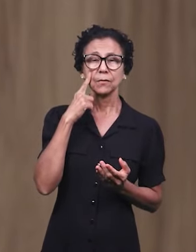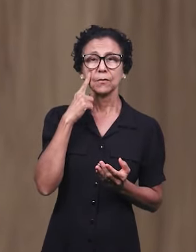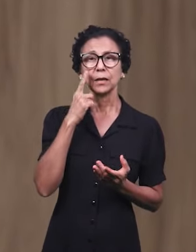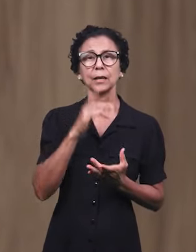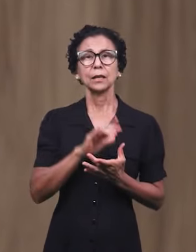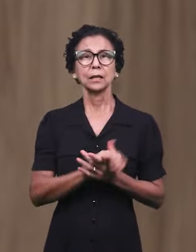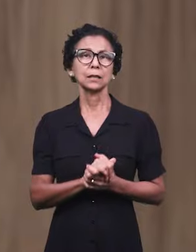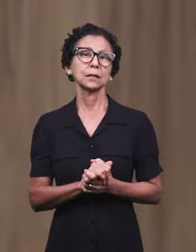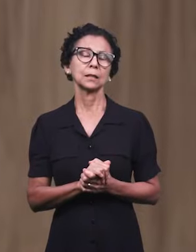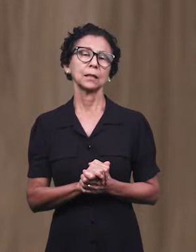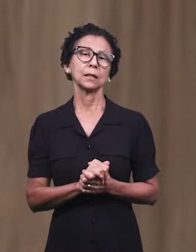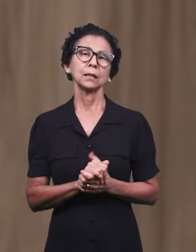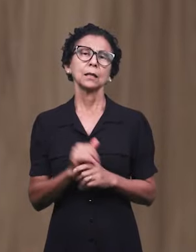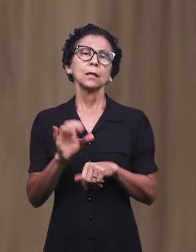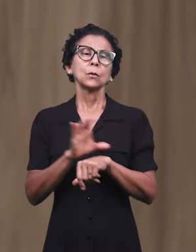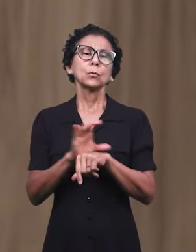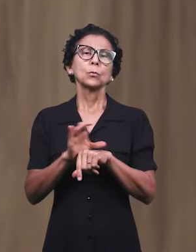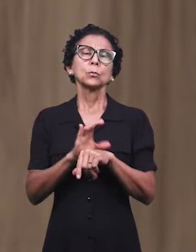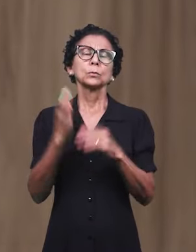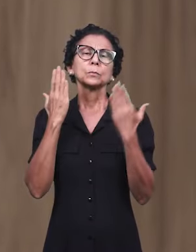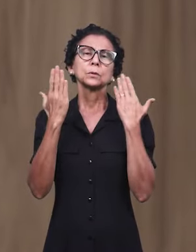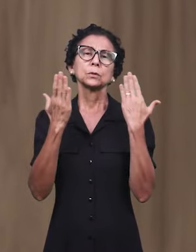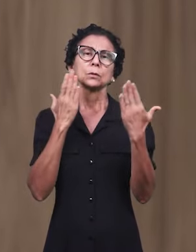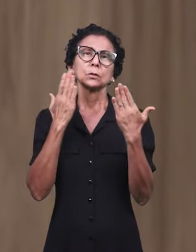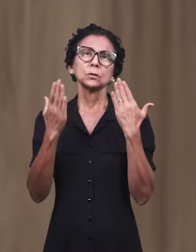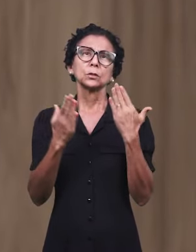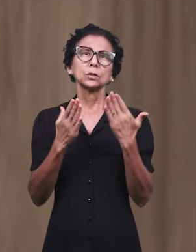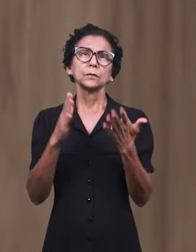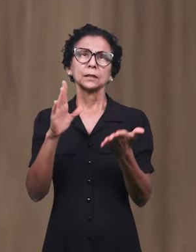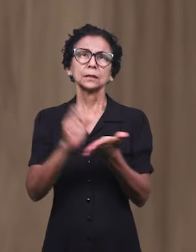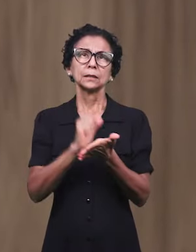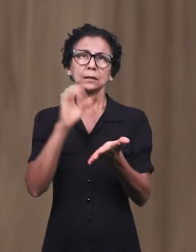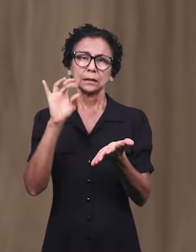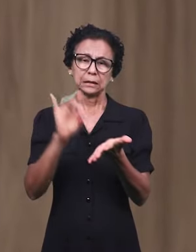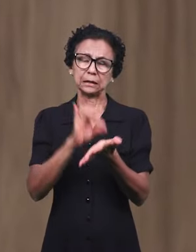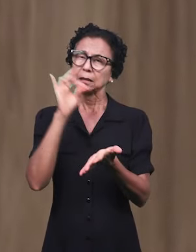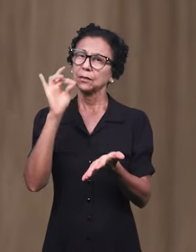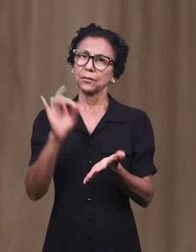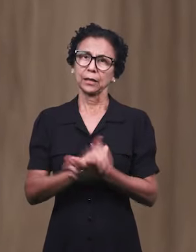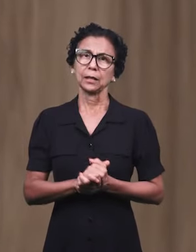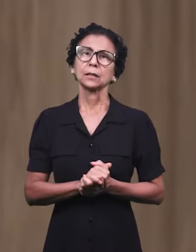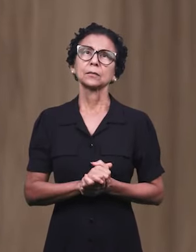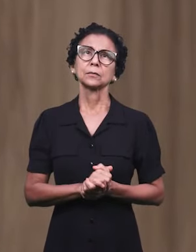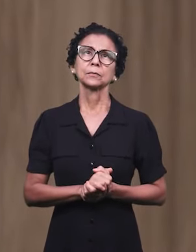que tenha, né, o curso de psicologia e se inscrever.